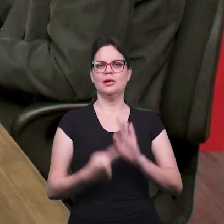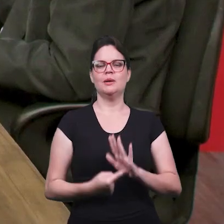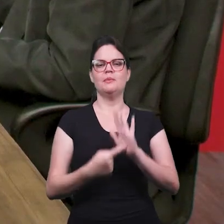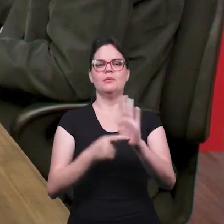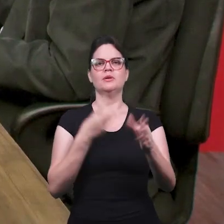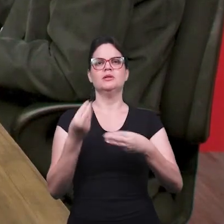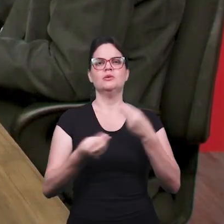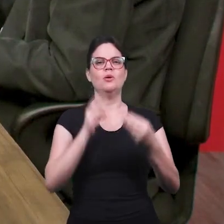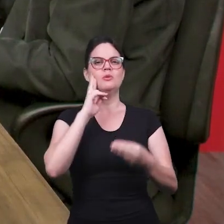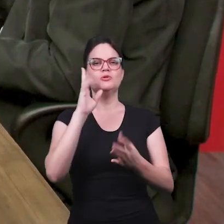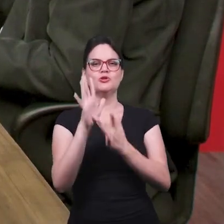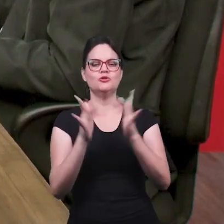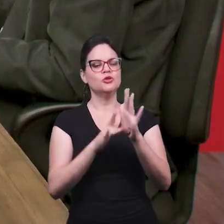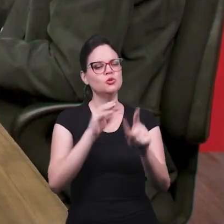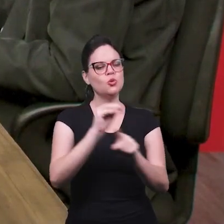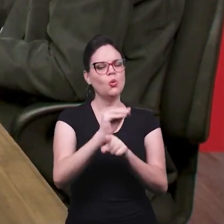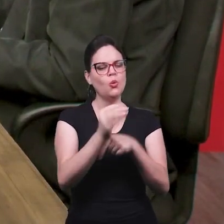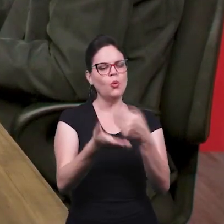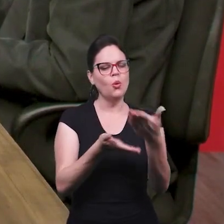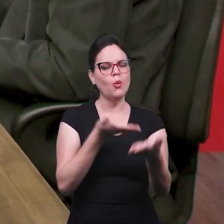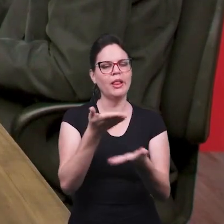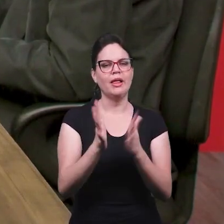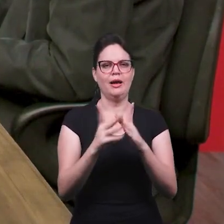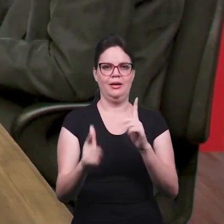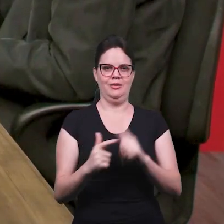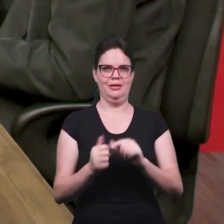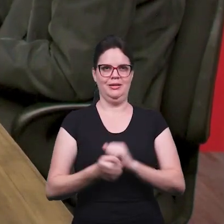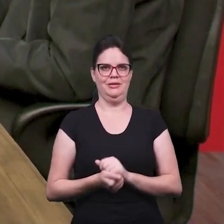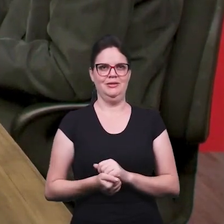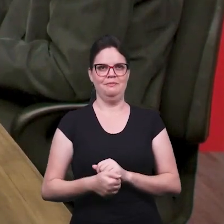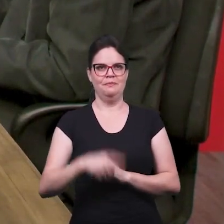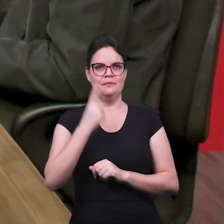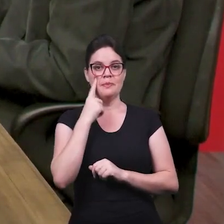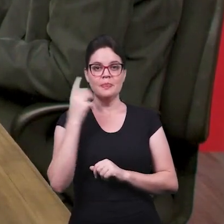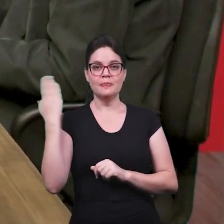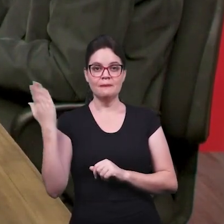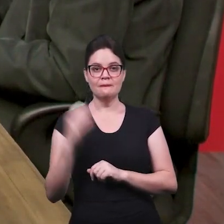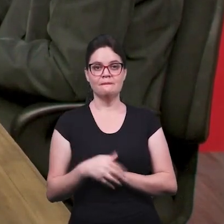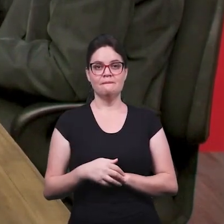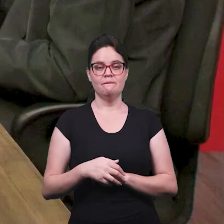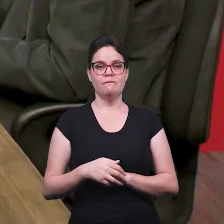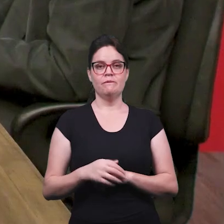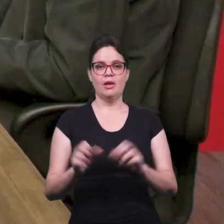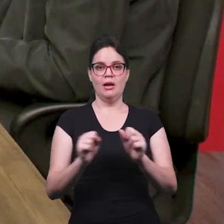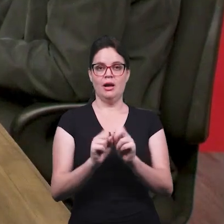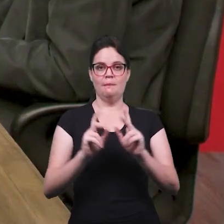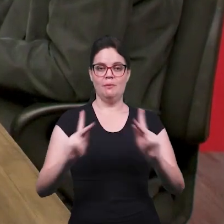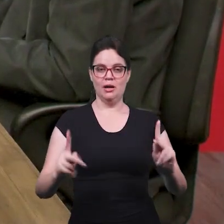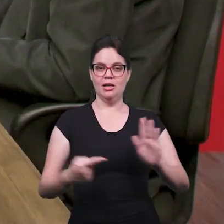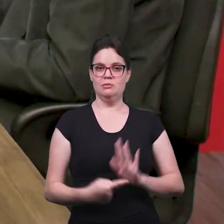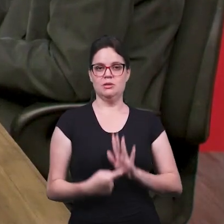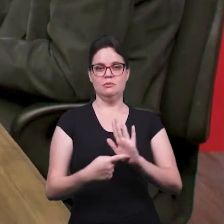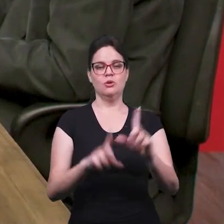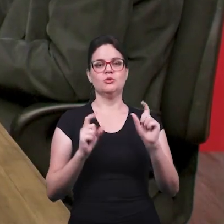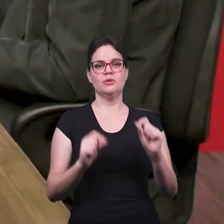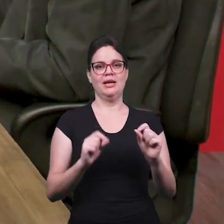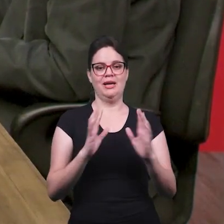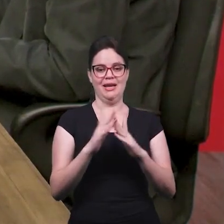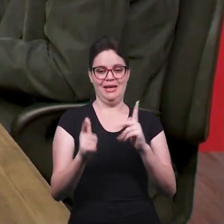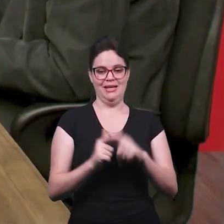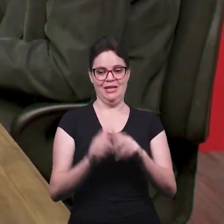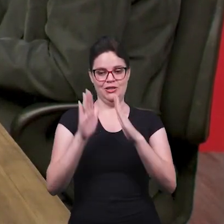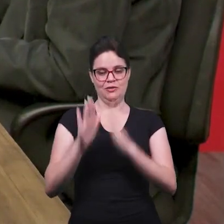sua igreja, como ele guardou, mas a igreja vive dos elementos que ele dá. Então, quando